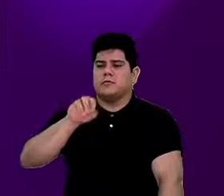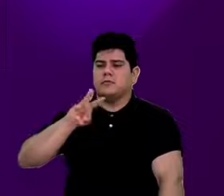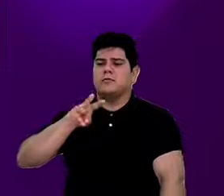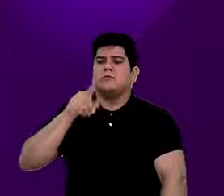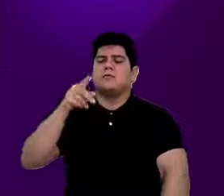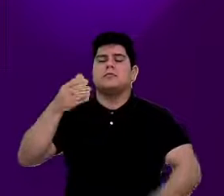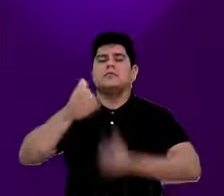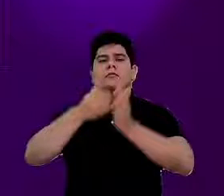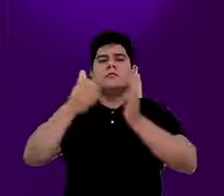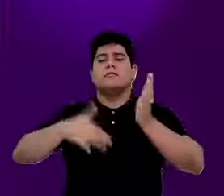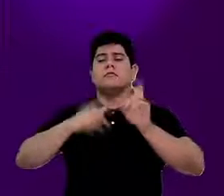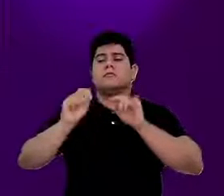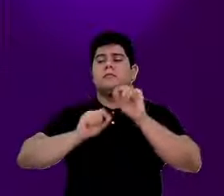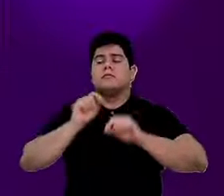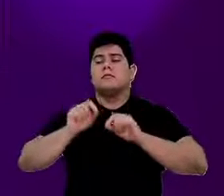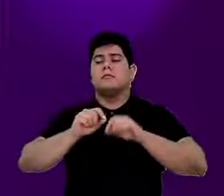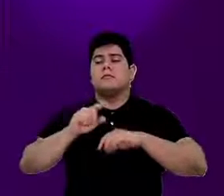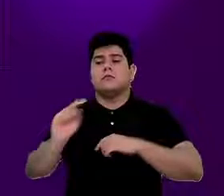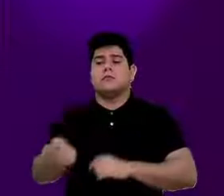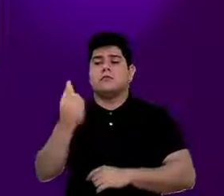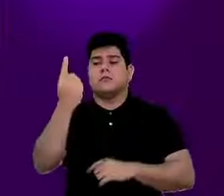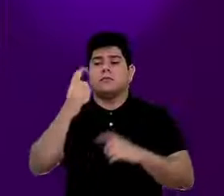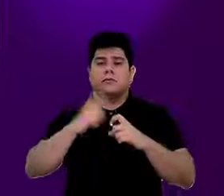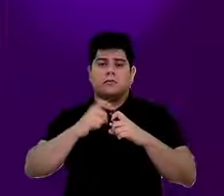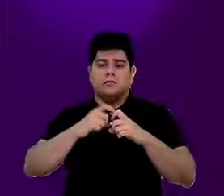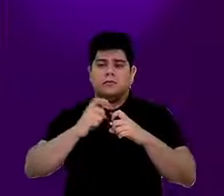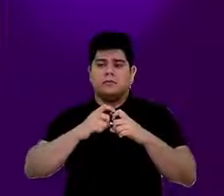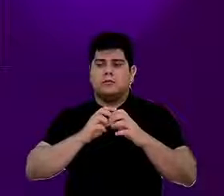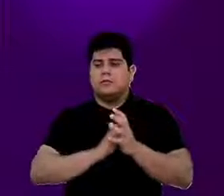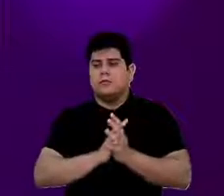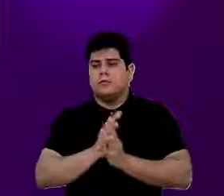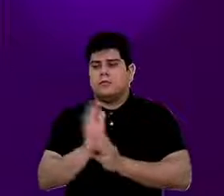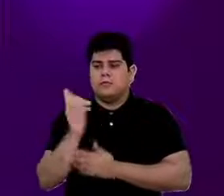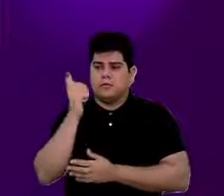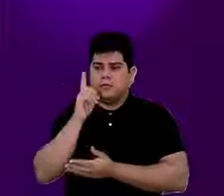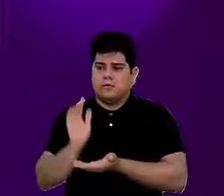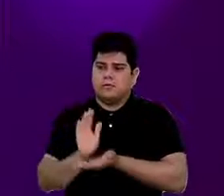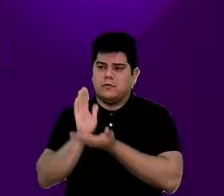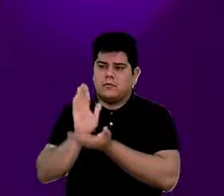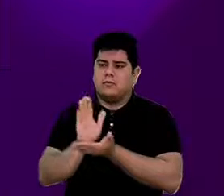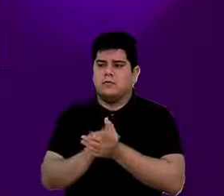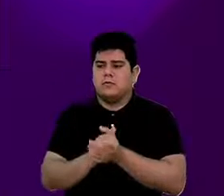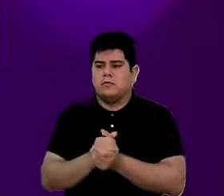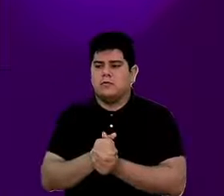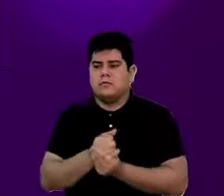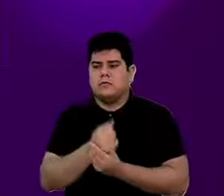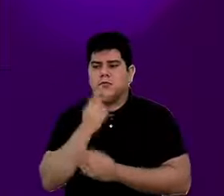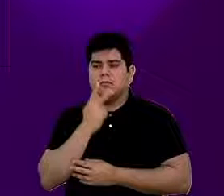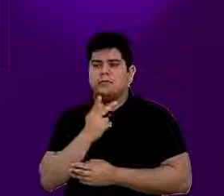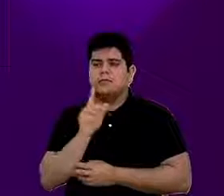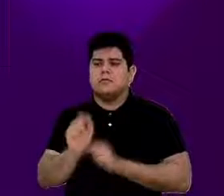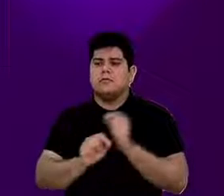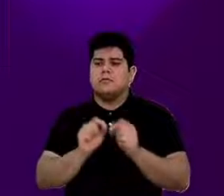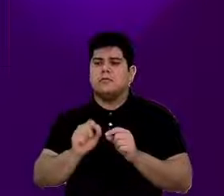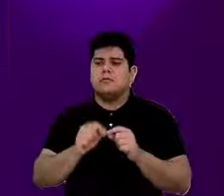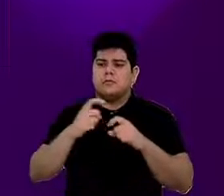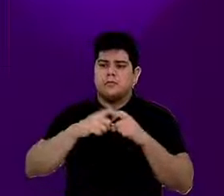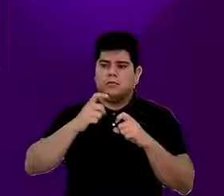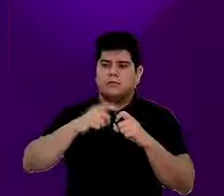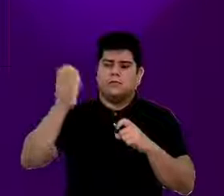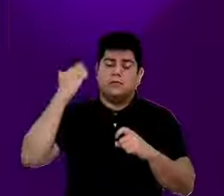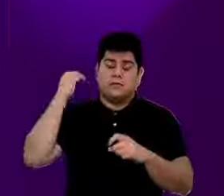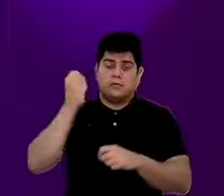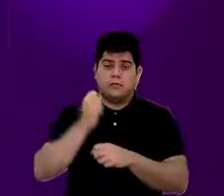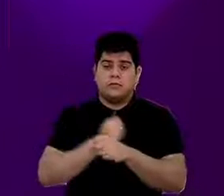ressalta que Bernard Locke, que eu saiba, foi o único médico que ganhou o Prêmio Nobel da Paz, falava de Maimônides, o grande médico do século